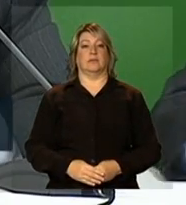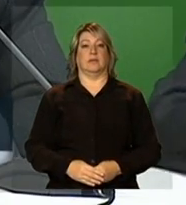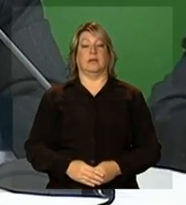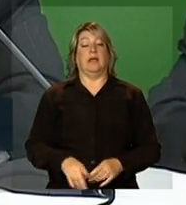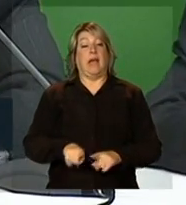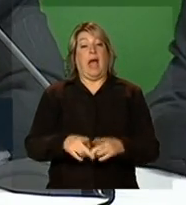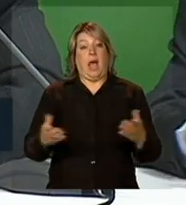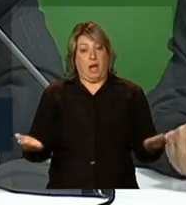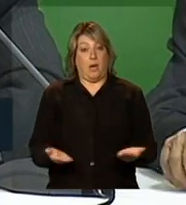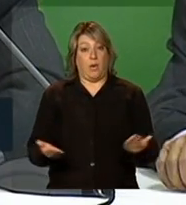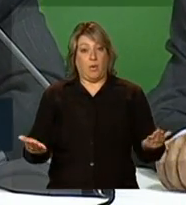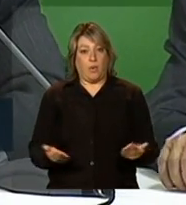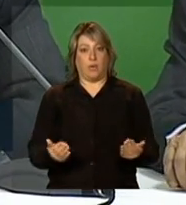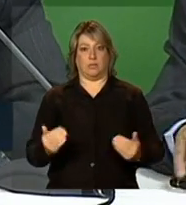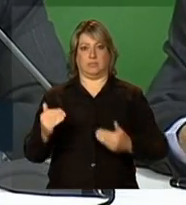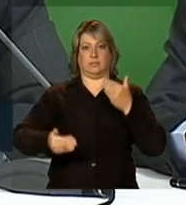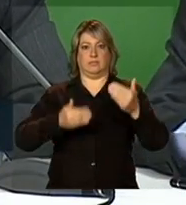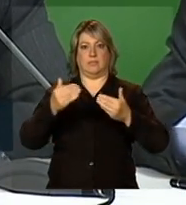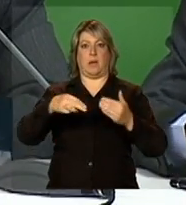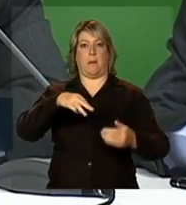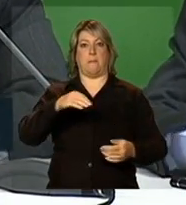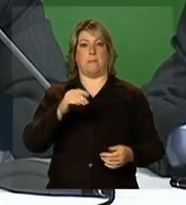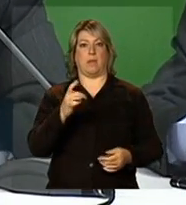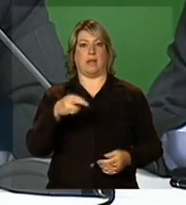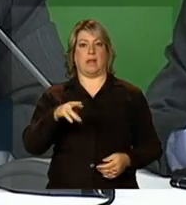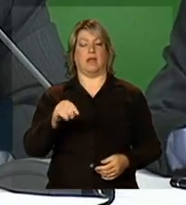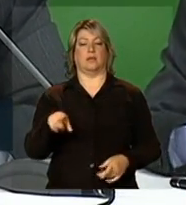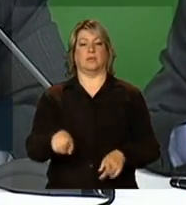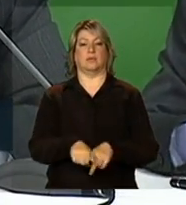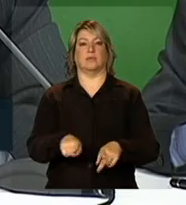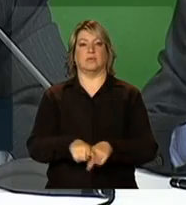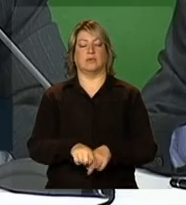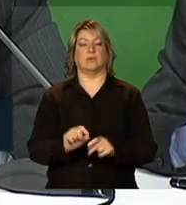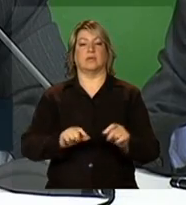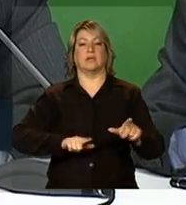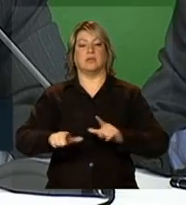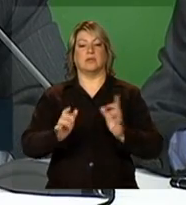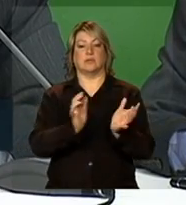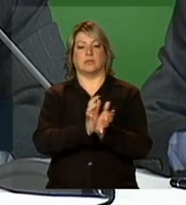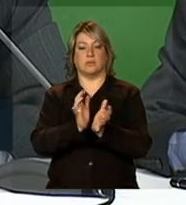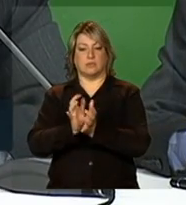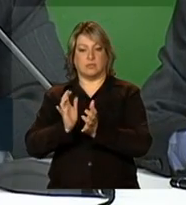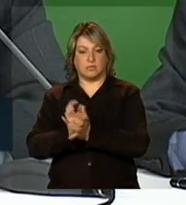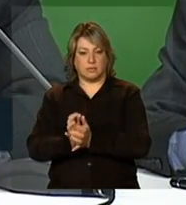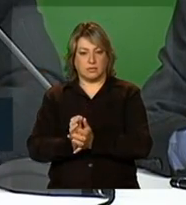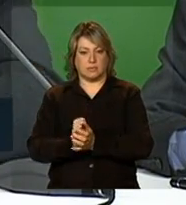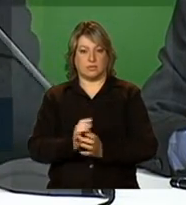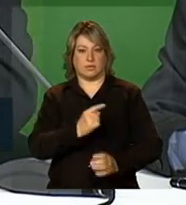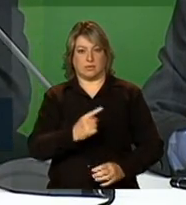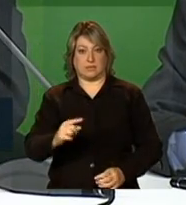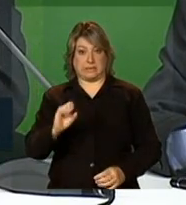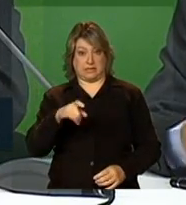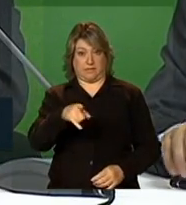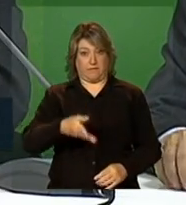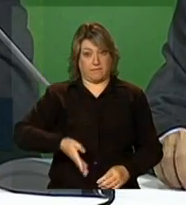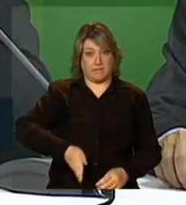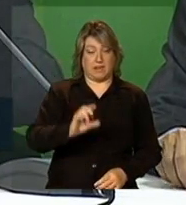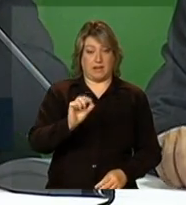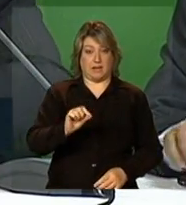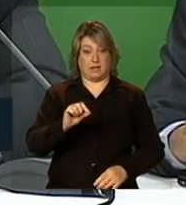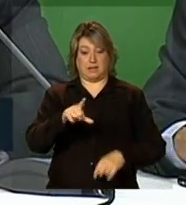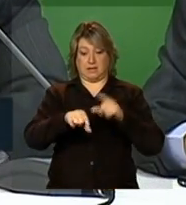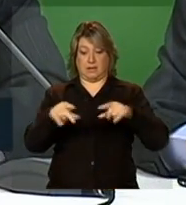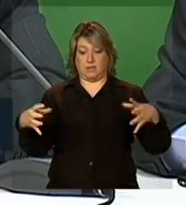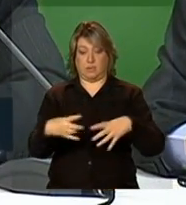E agora modernizando literalmente a gestão de cada porto. Se você vai para as delegações,